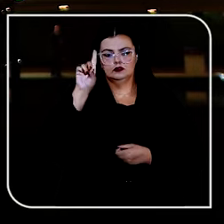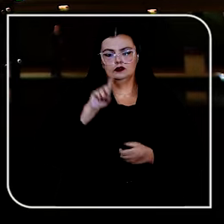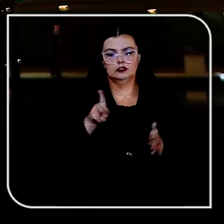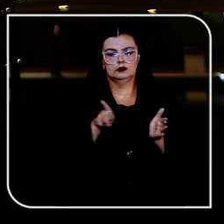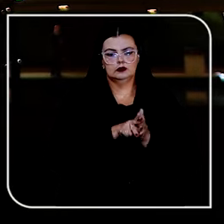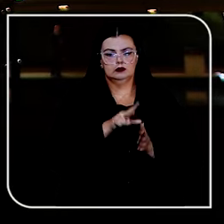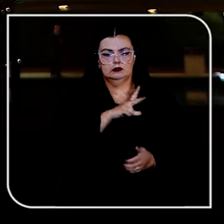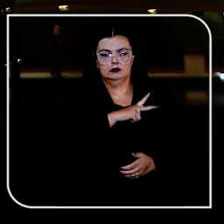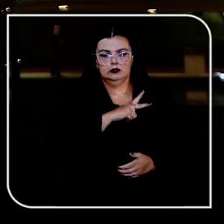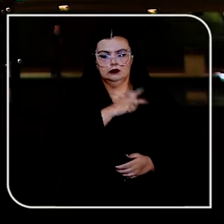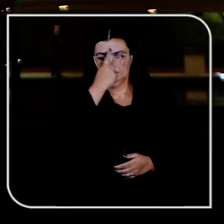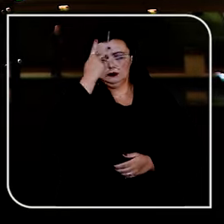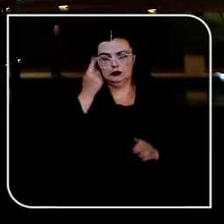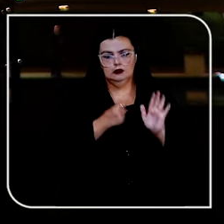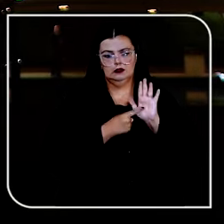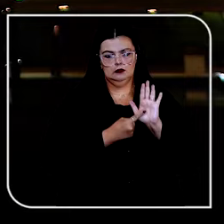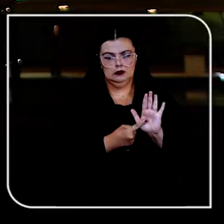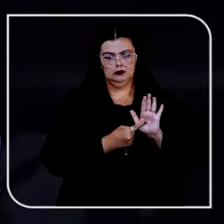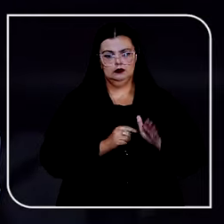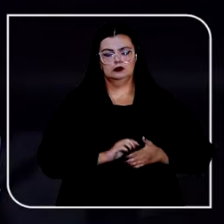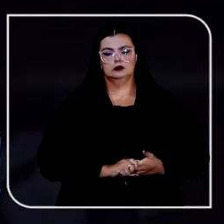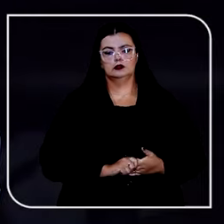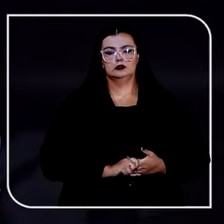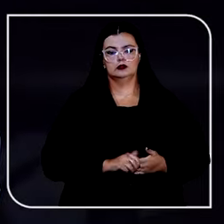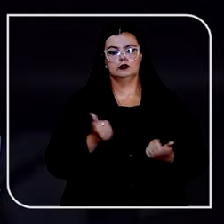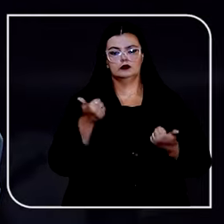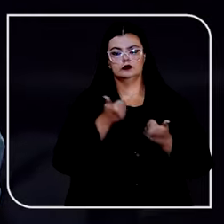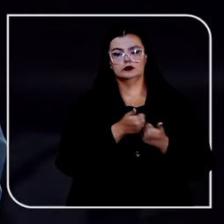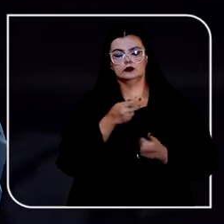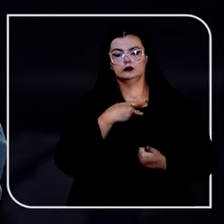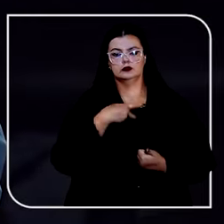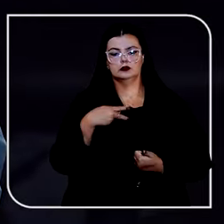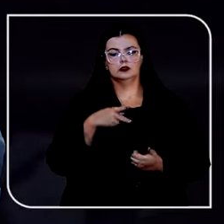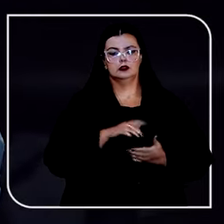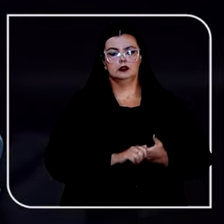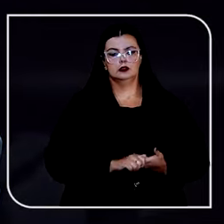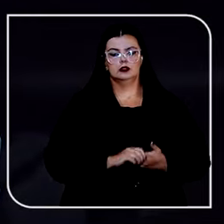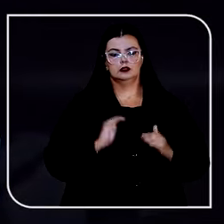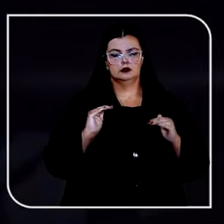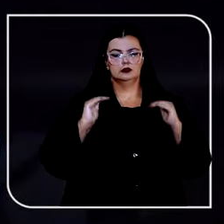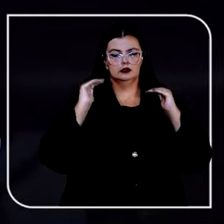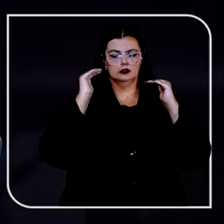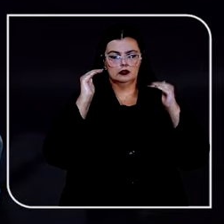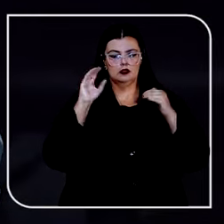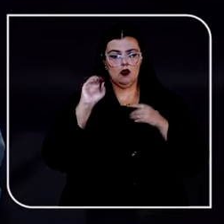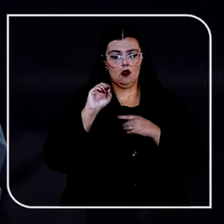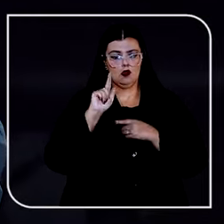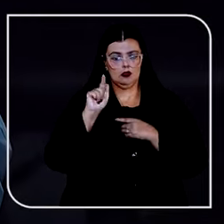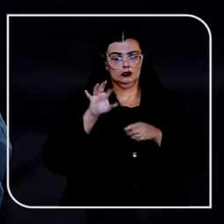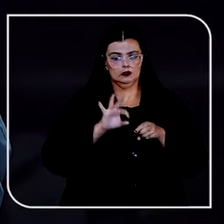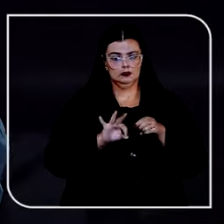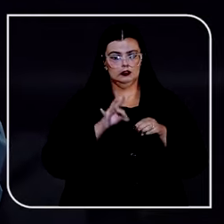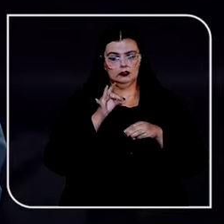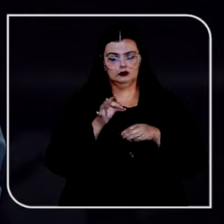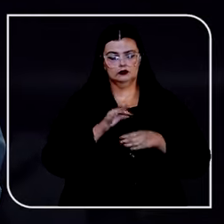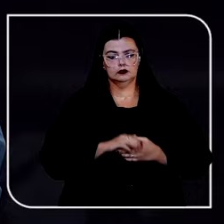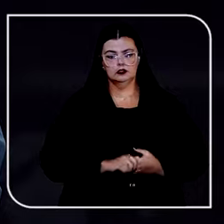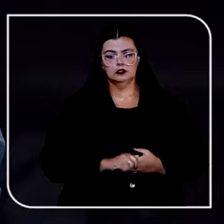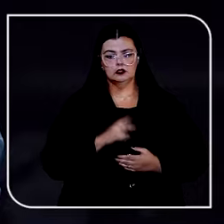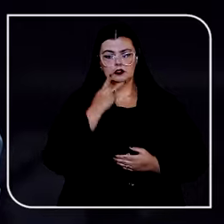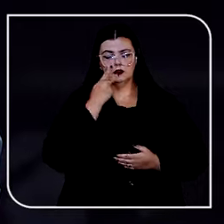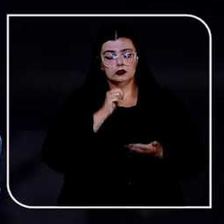direitos autorais da pessoa exposta o vice-presidente do Superior Tribunal de Justiça Ministro og Fernandes